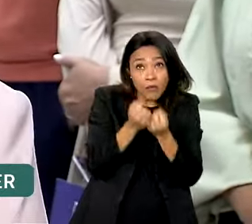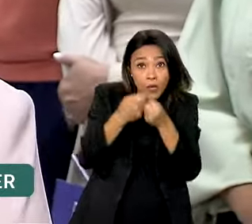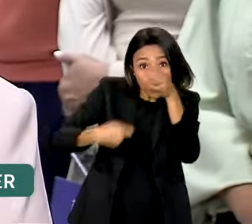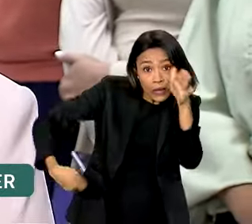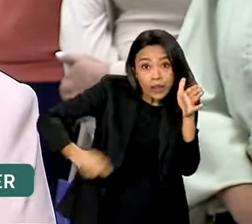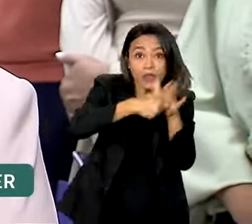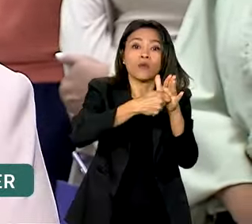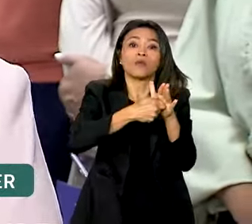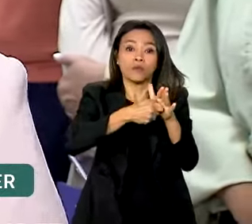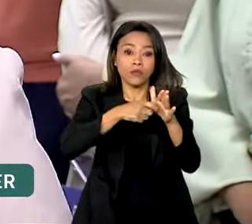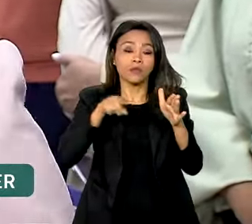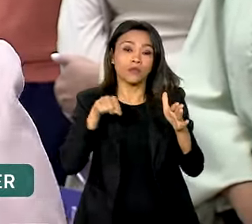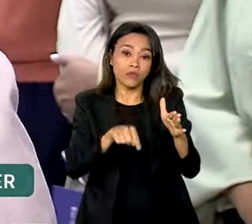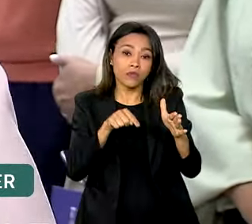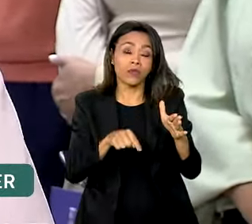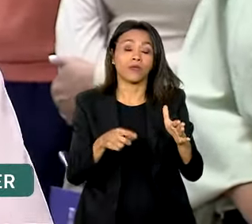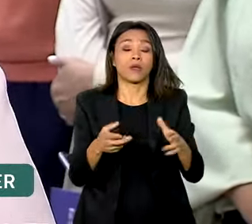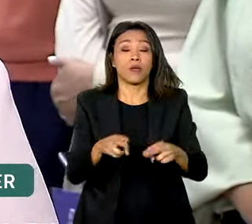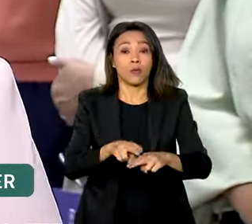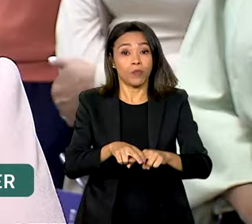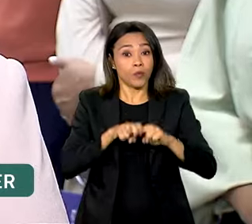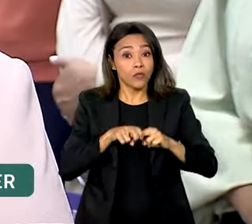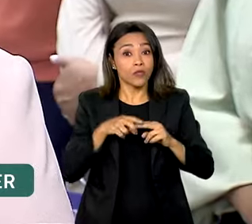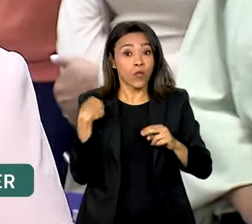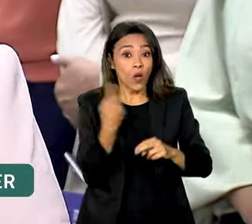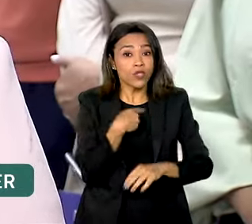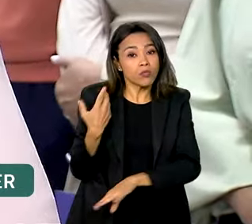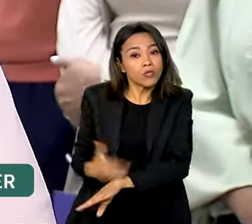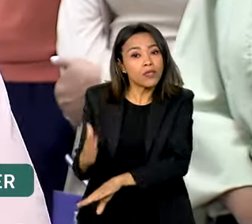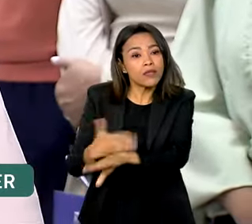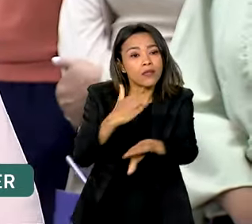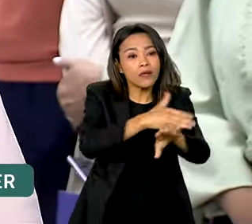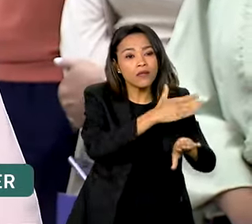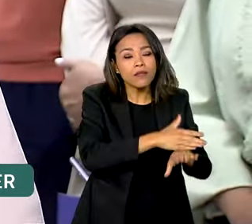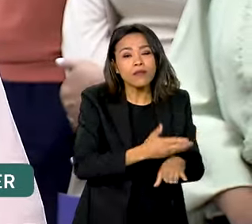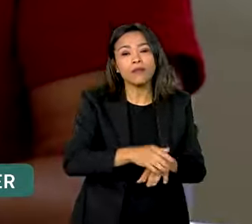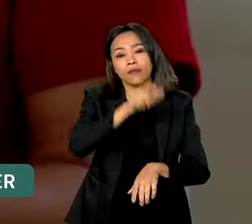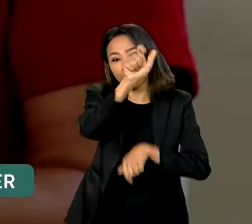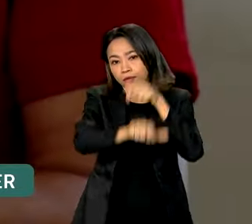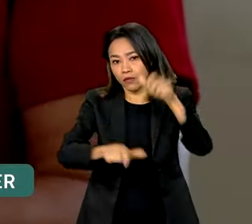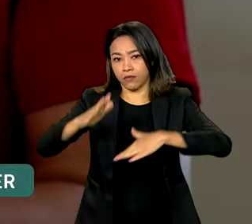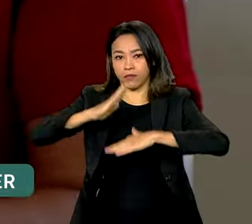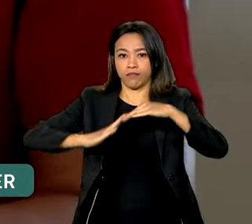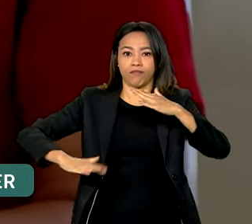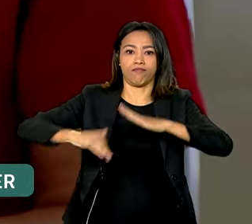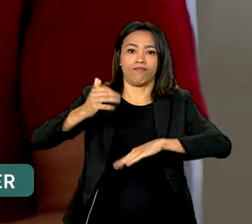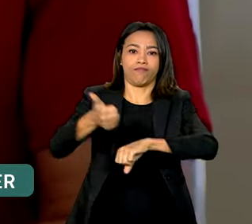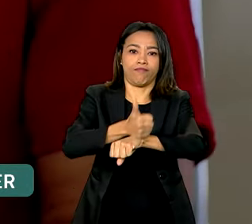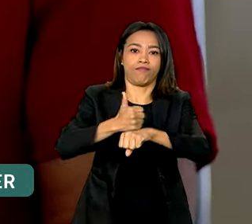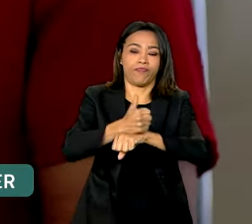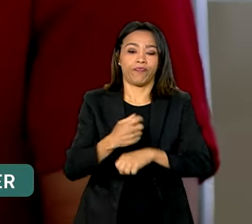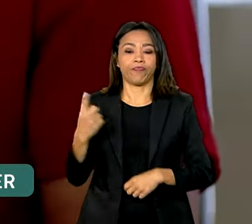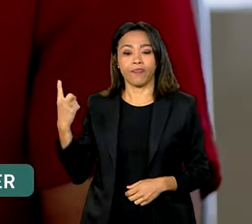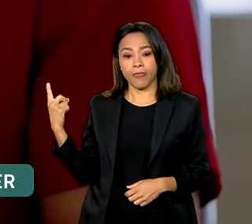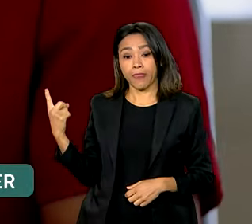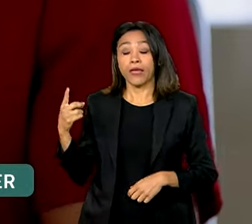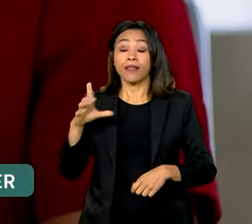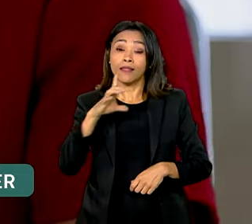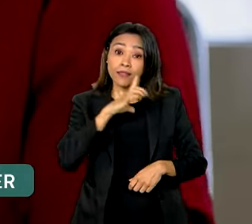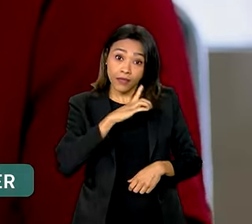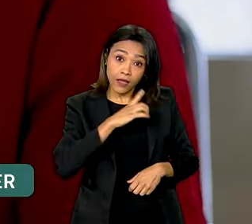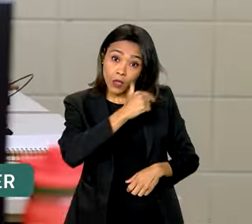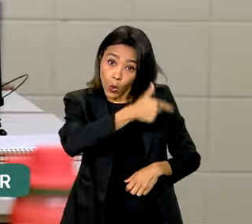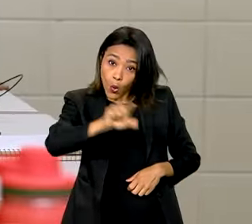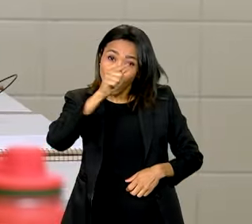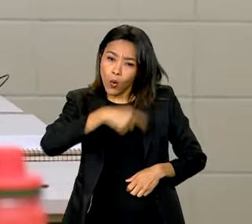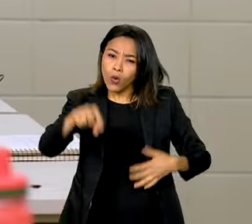sendo encaminhadas. Portanto, a gente está qualificando o 180. O governo federal também tem realizado diversas